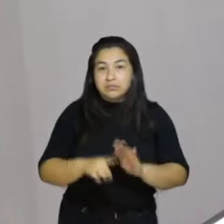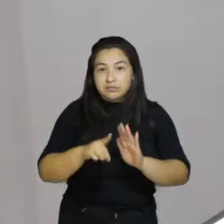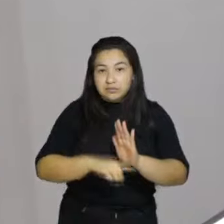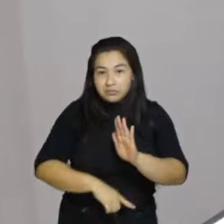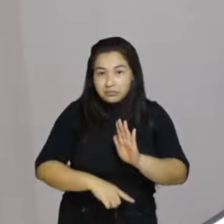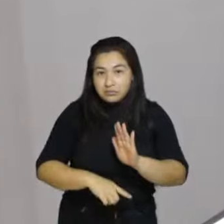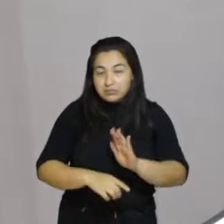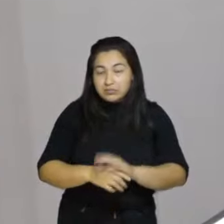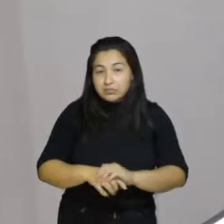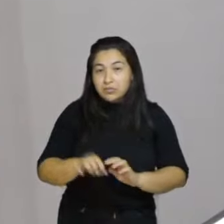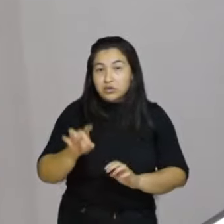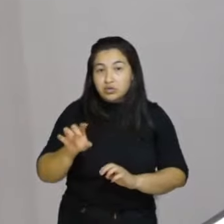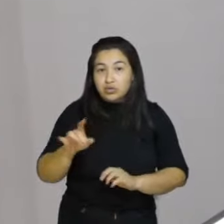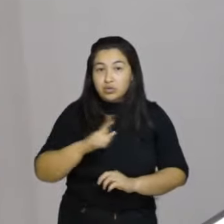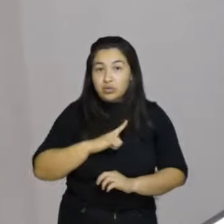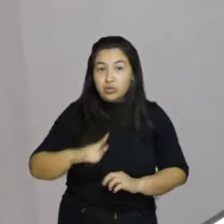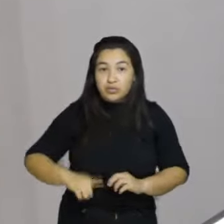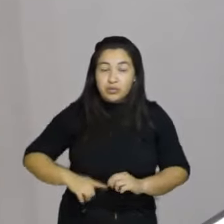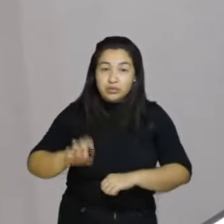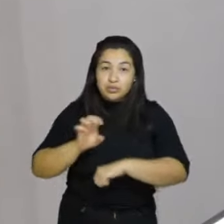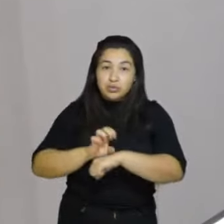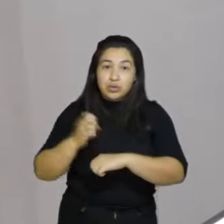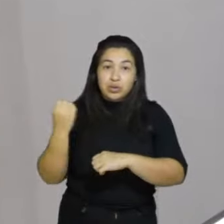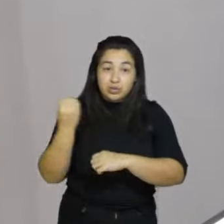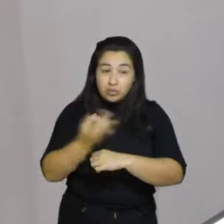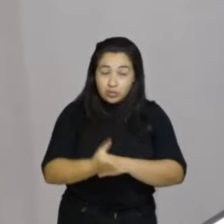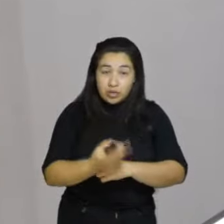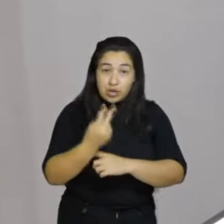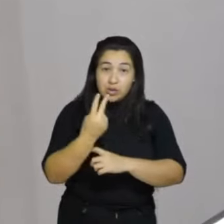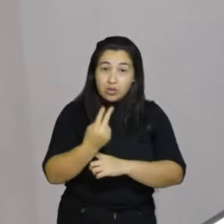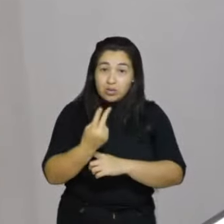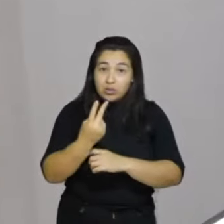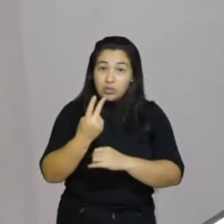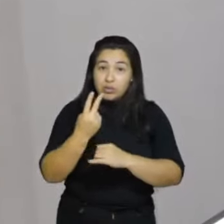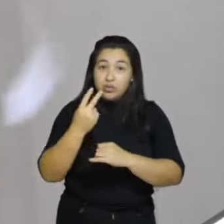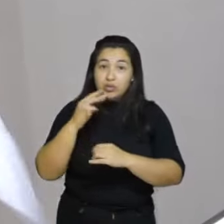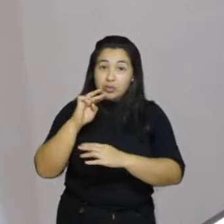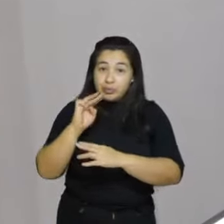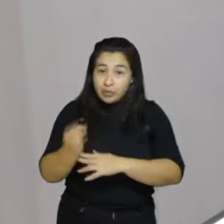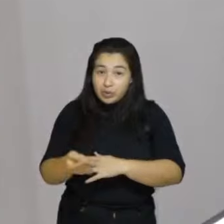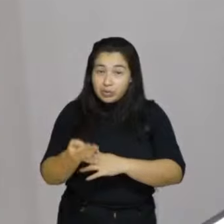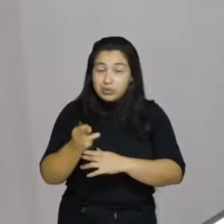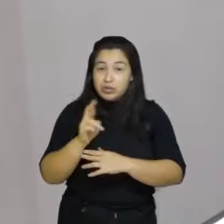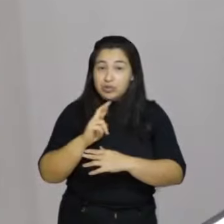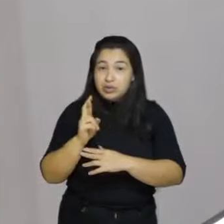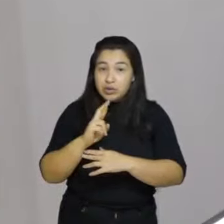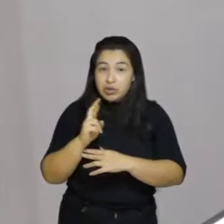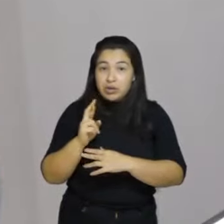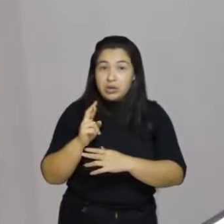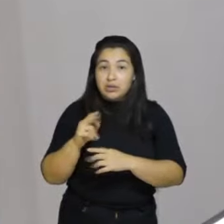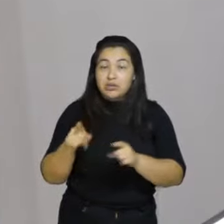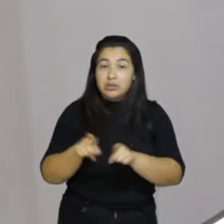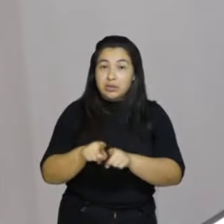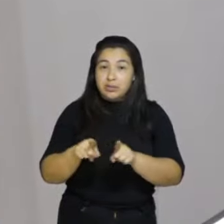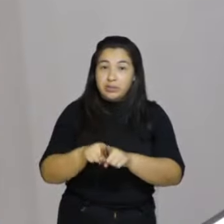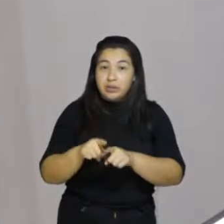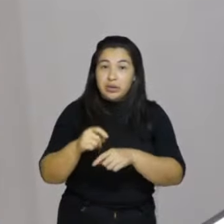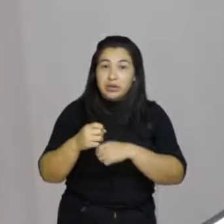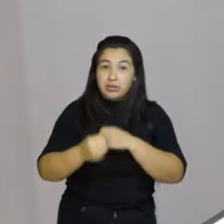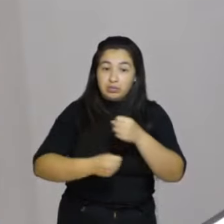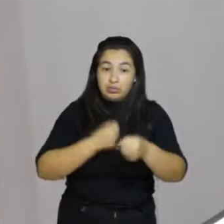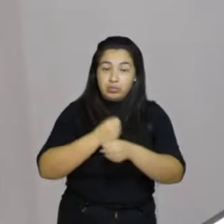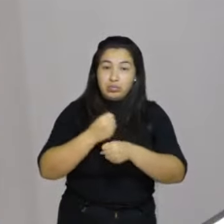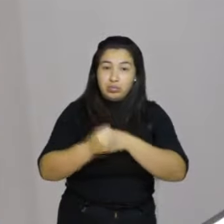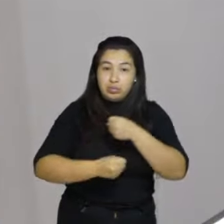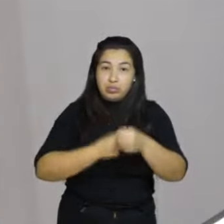estado coloca 2 milhões mes nesse hospital cerca de 24 milhões e por ano